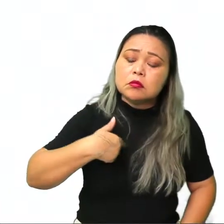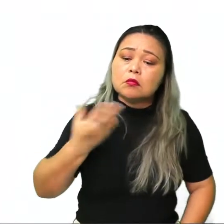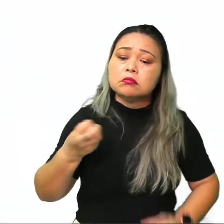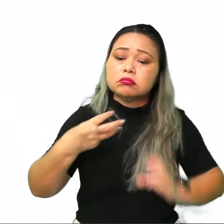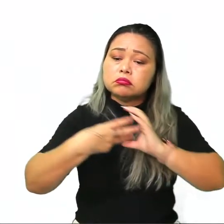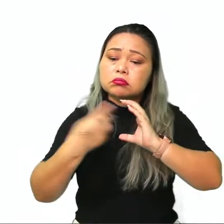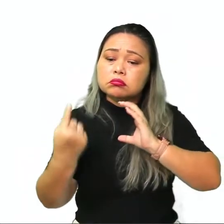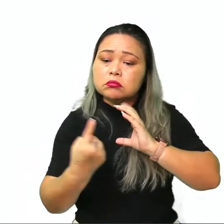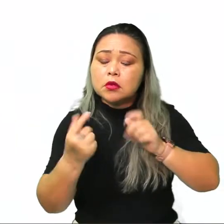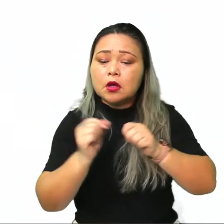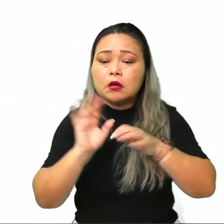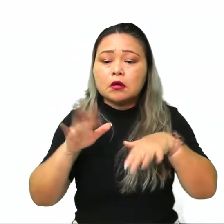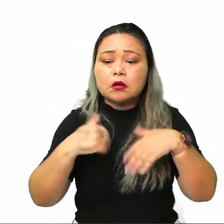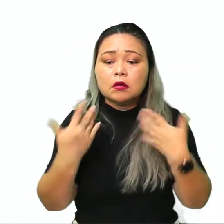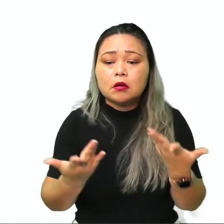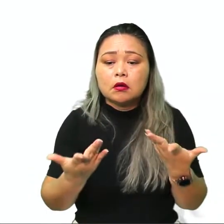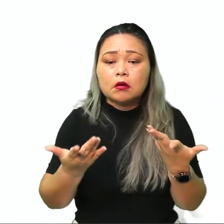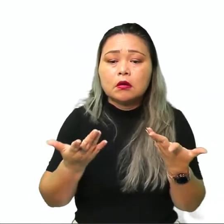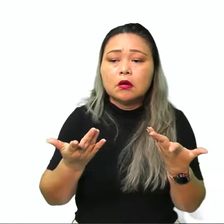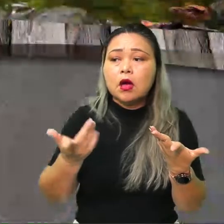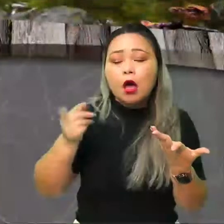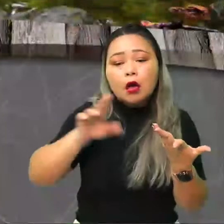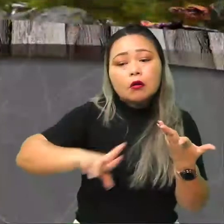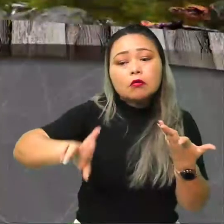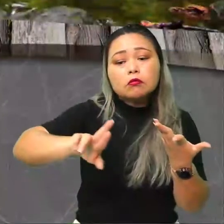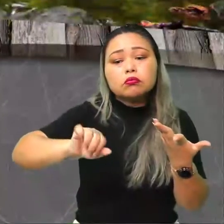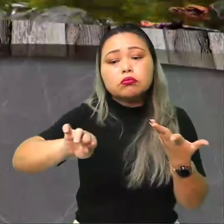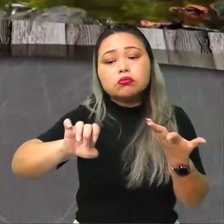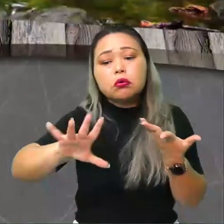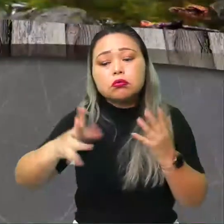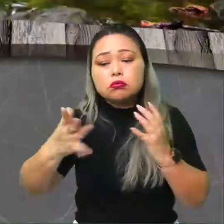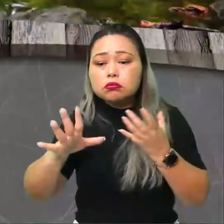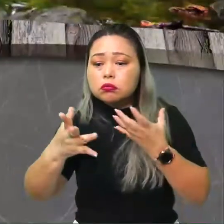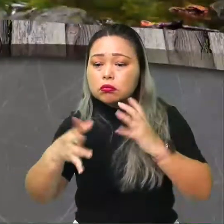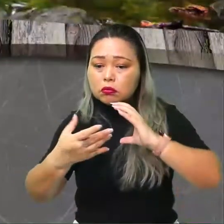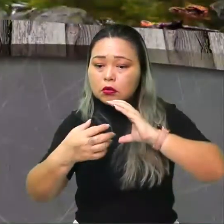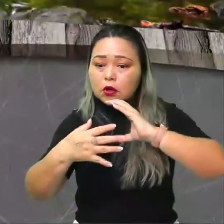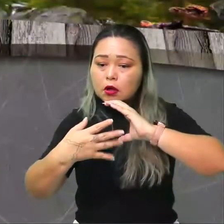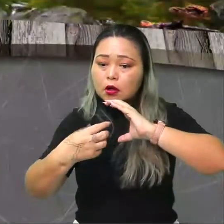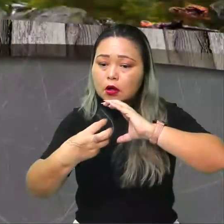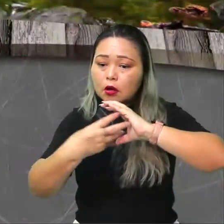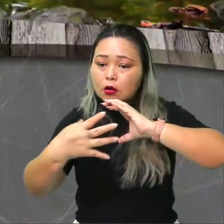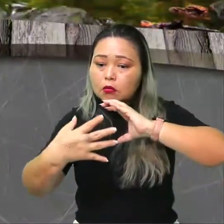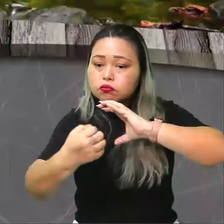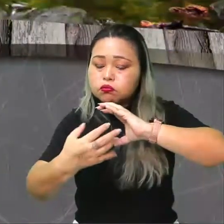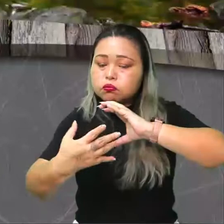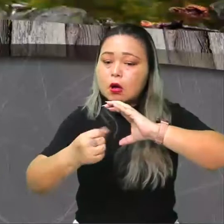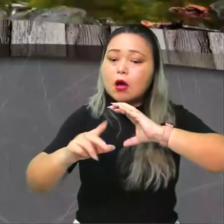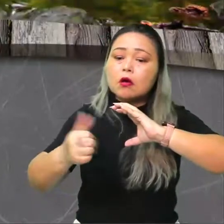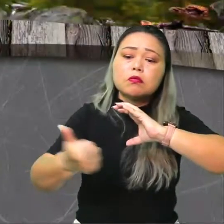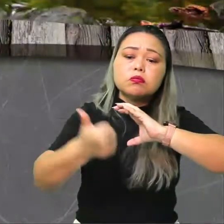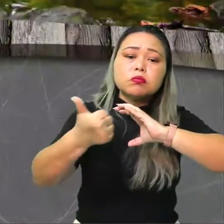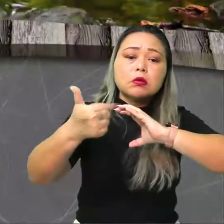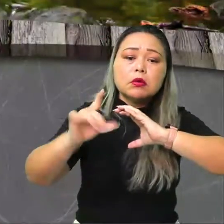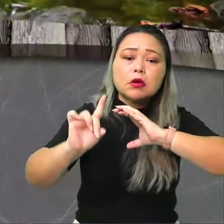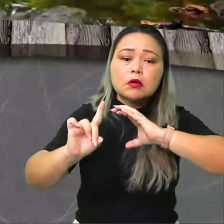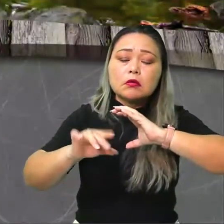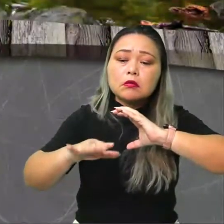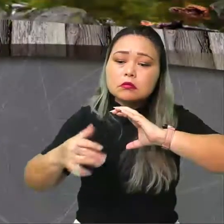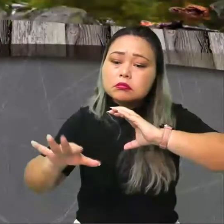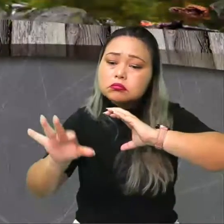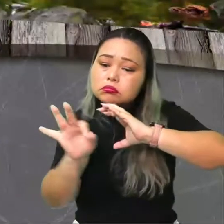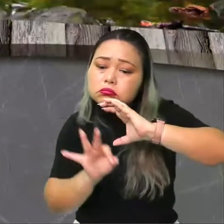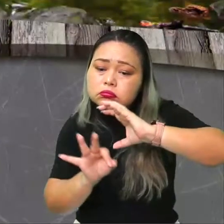unicelulares heterótrofos, né, anaeróbios, conseguiram, então, se alimentar. Ao se alimentar, aqueles primeiros